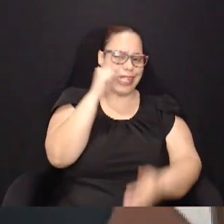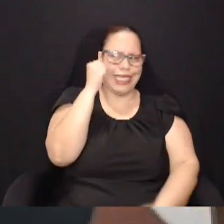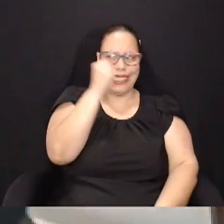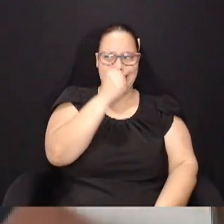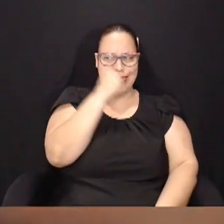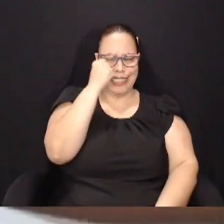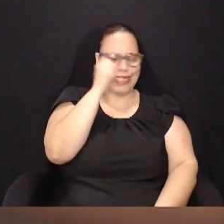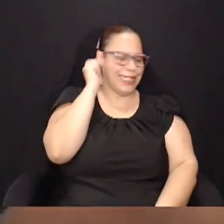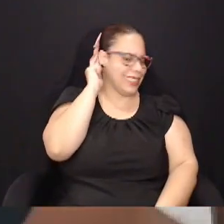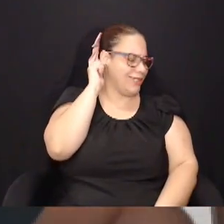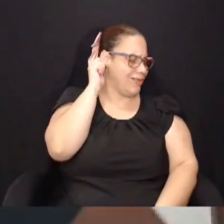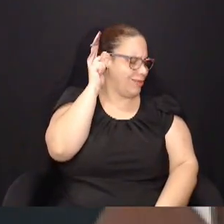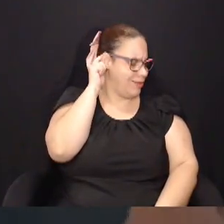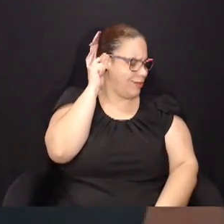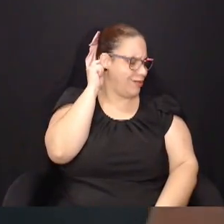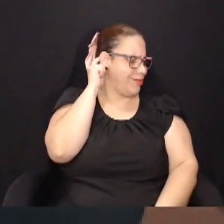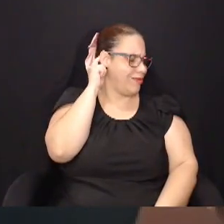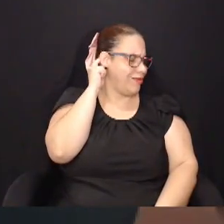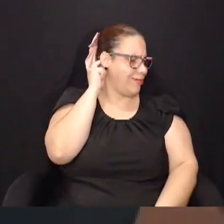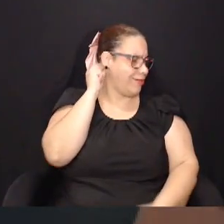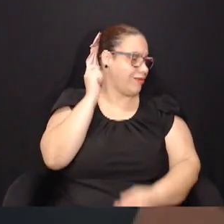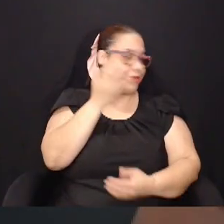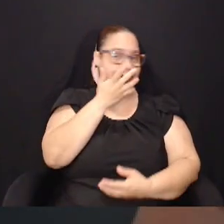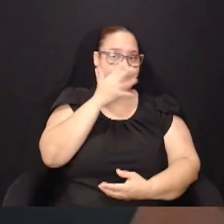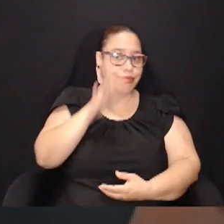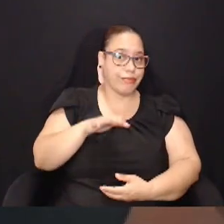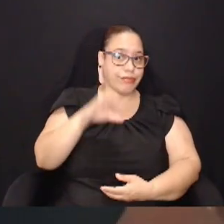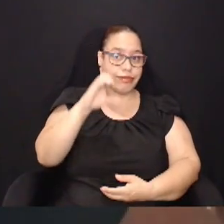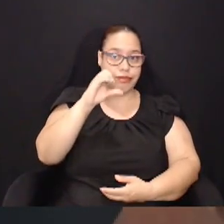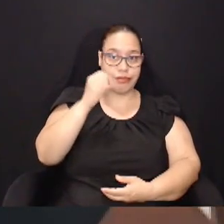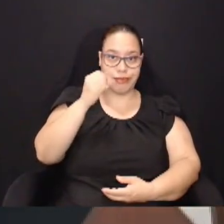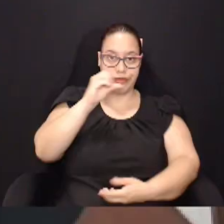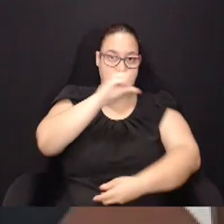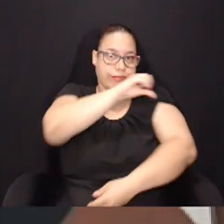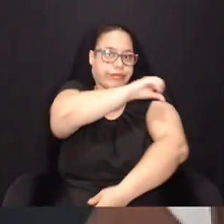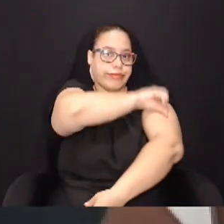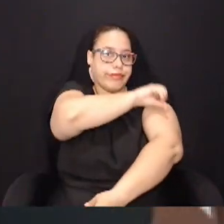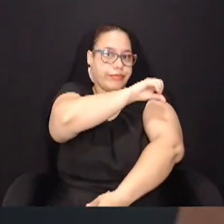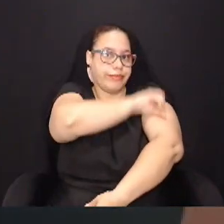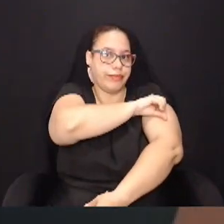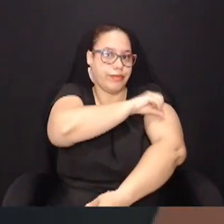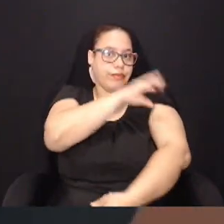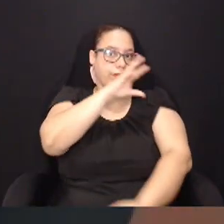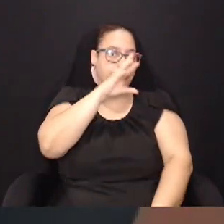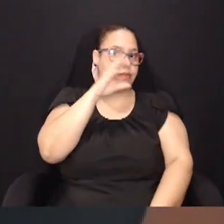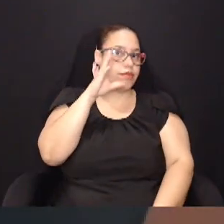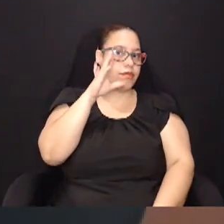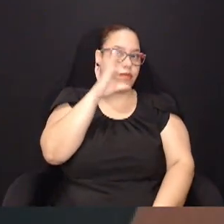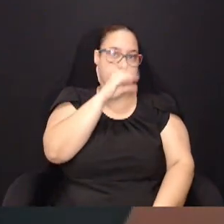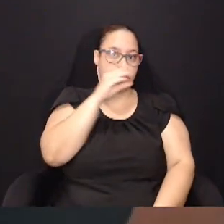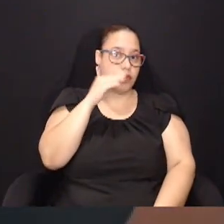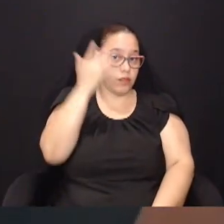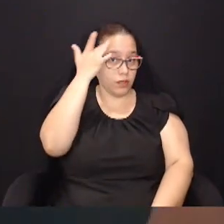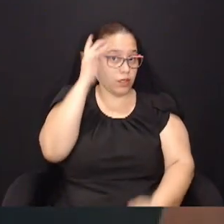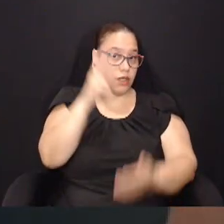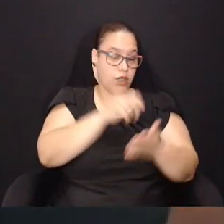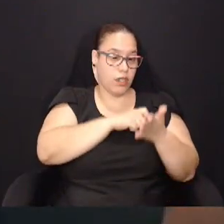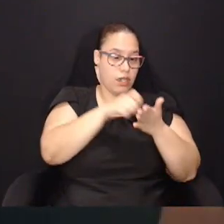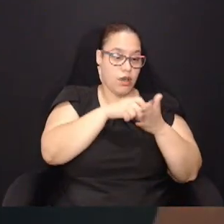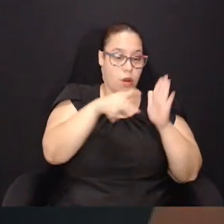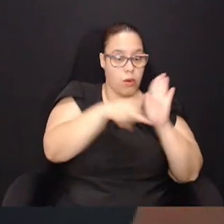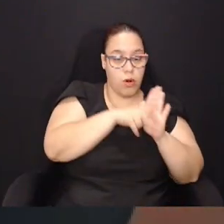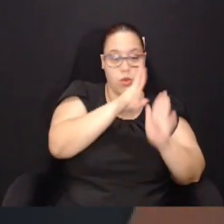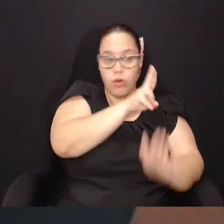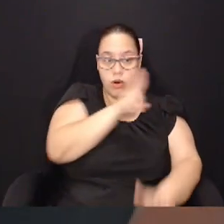se você pega, tem crianças no 9º ano, adolescentes no 9º ano que não sabem escrever o próprio nome, que não querem